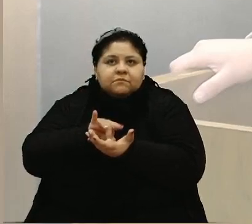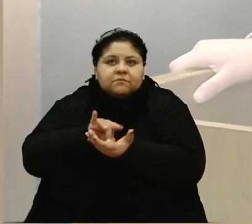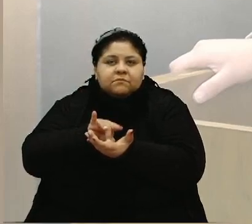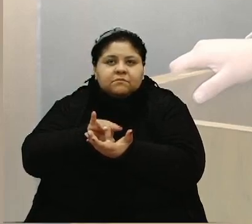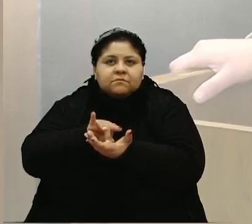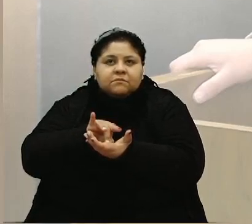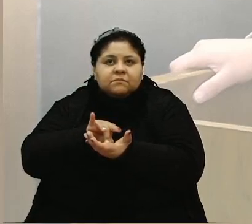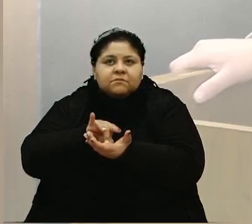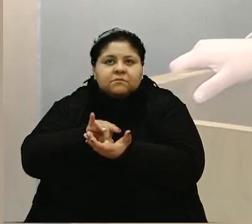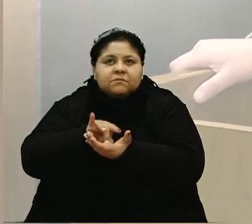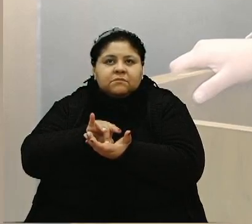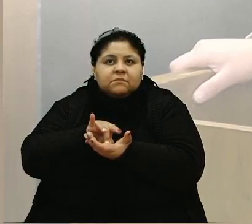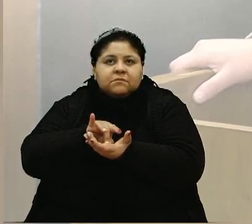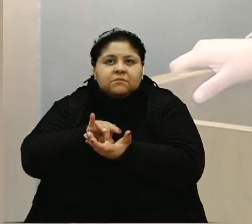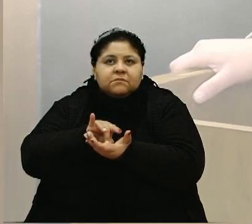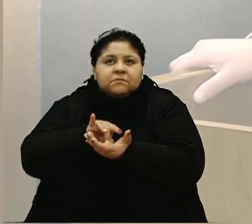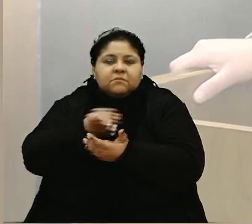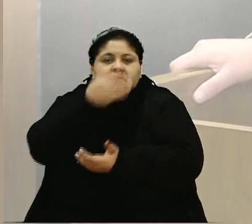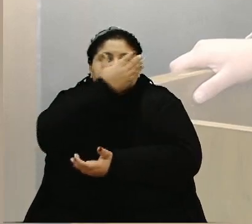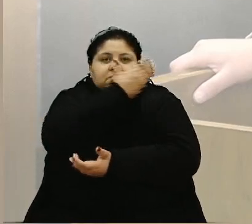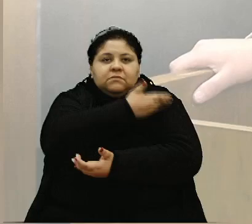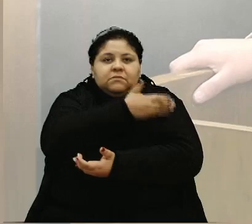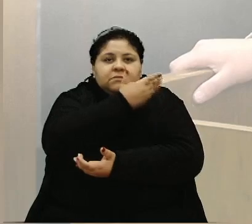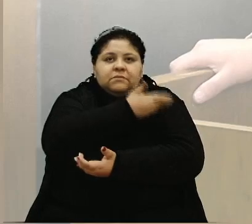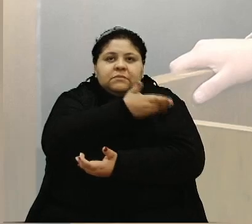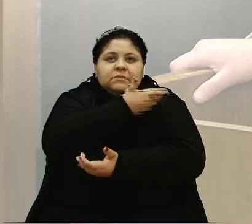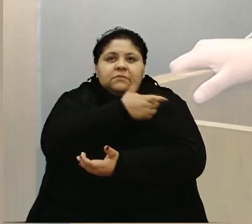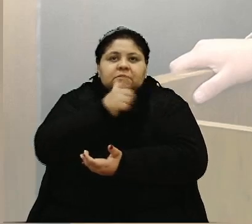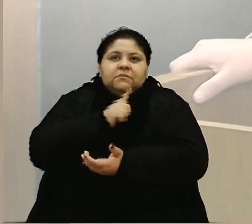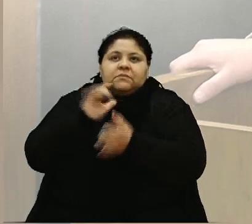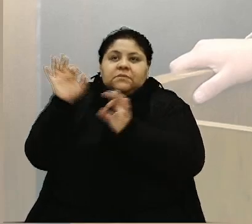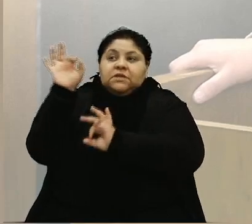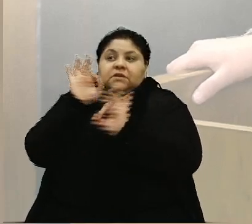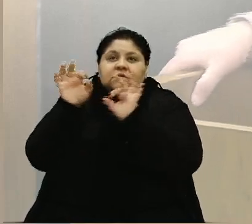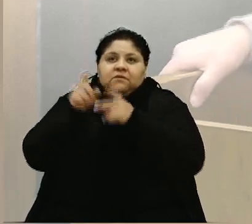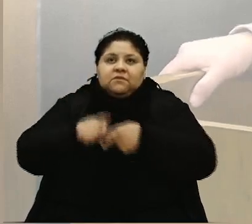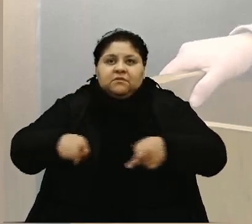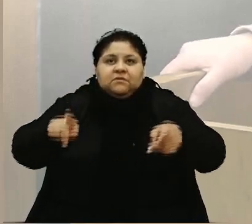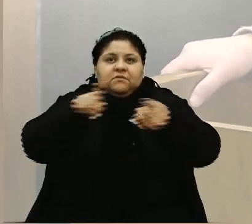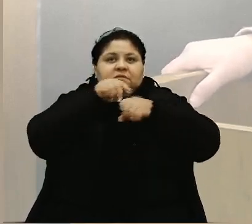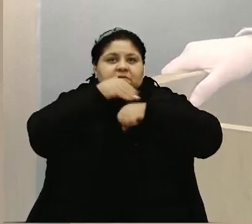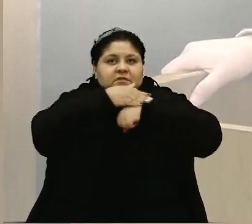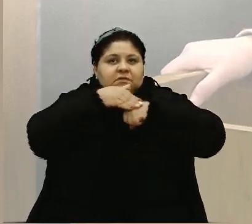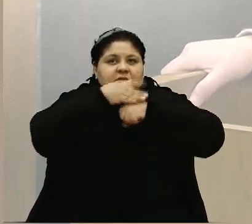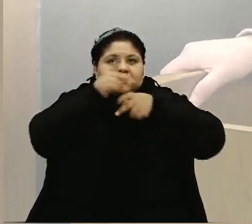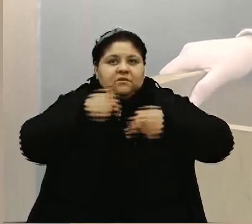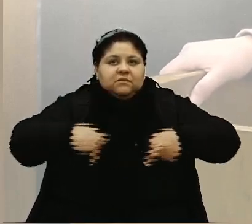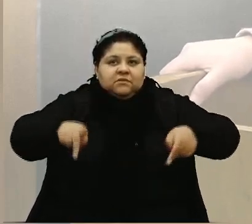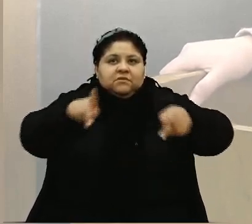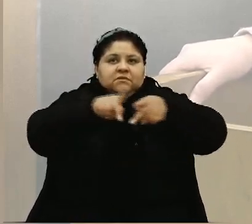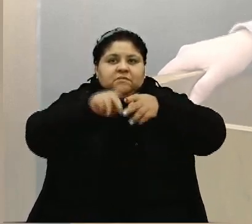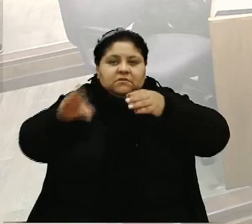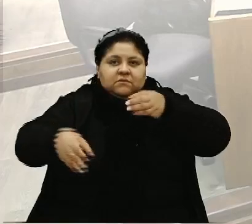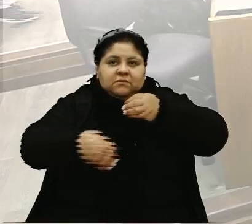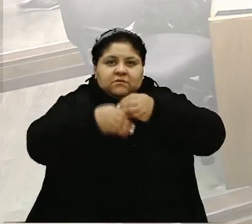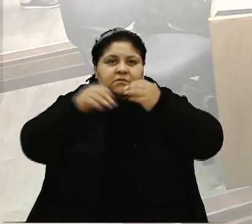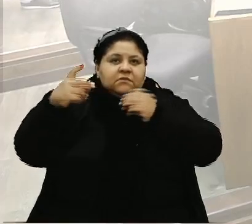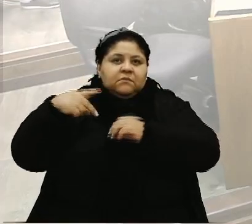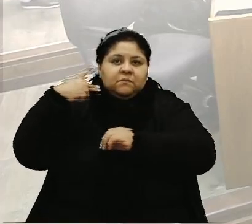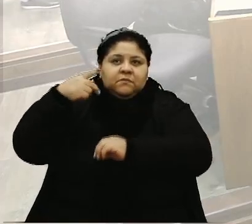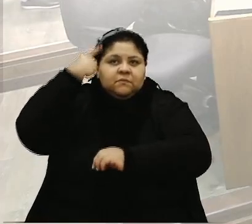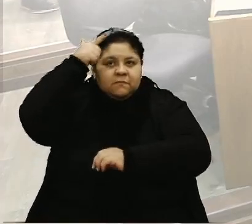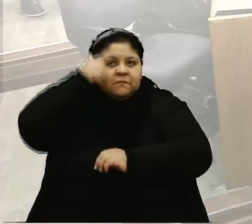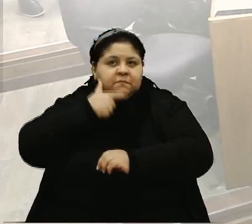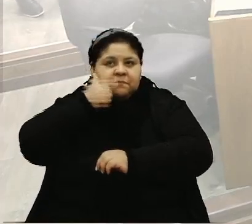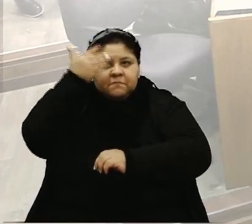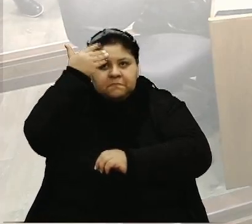são feitas na prática quando tem a organização popular e o diálogo com o povo. Seu à parte, vereador Lucas. Obrigado, vereadora Estela. Eu